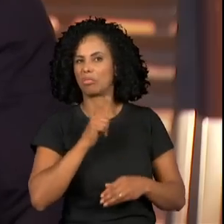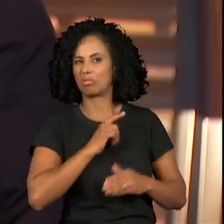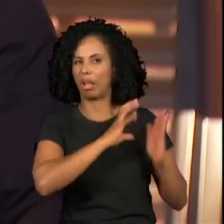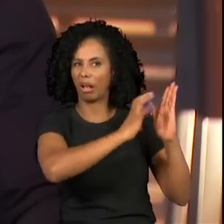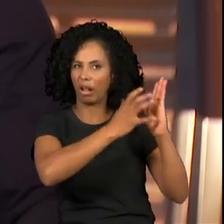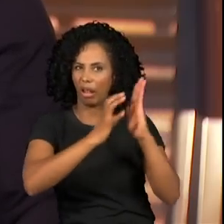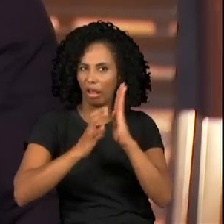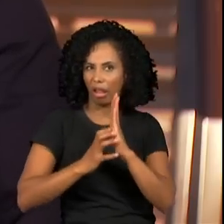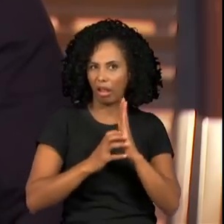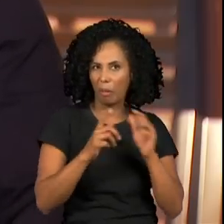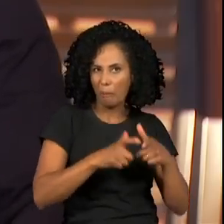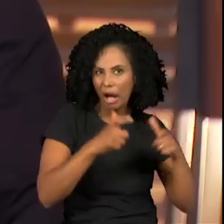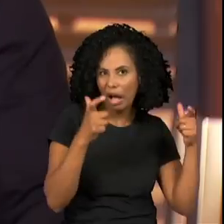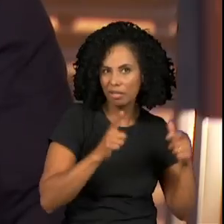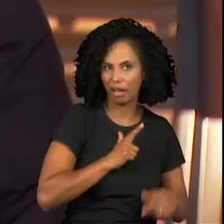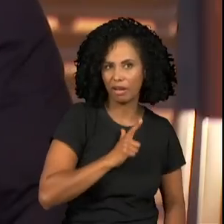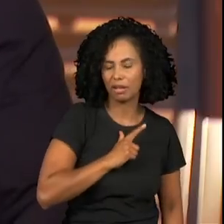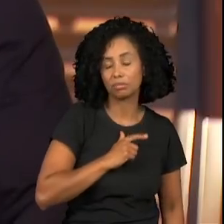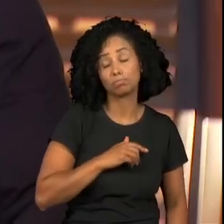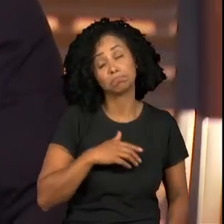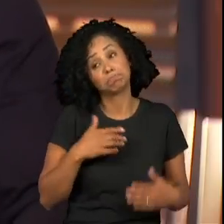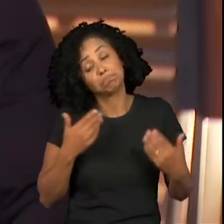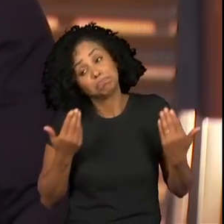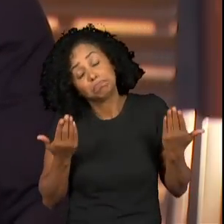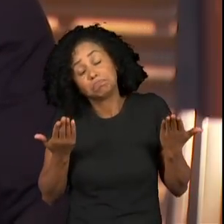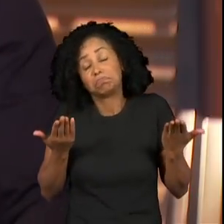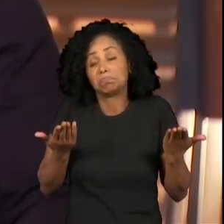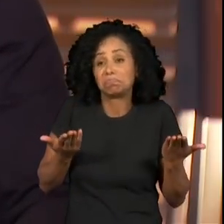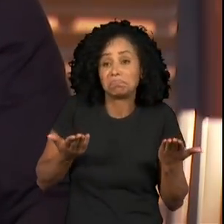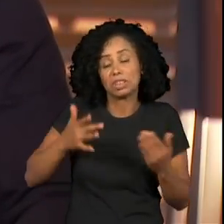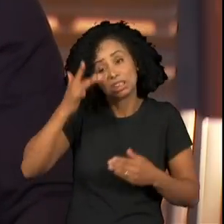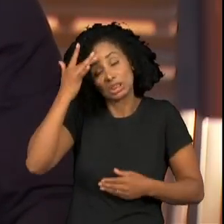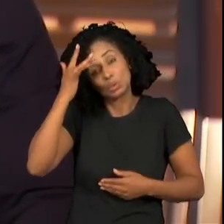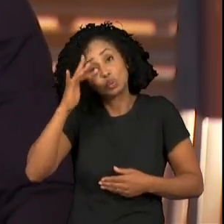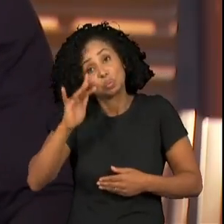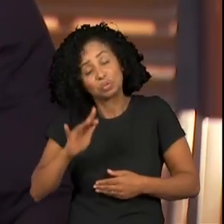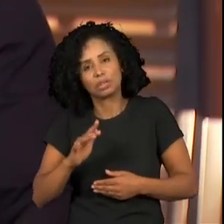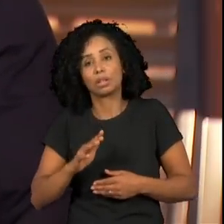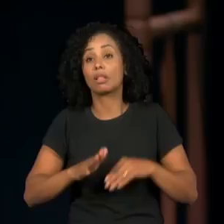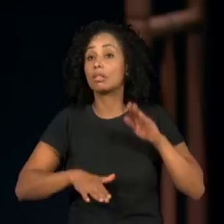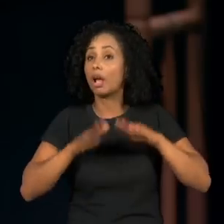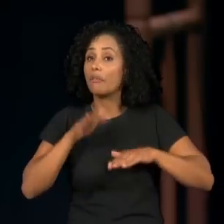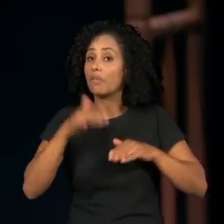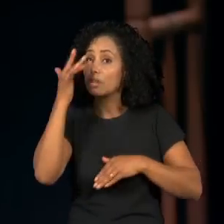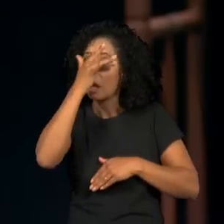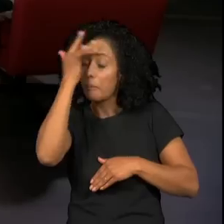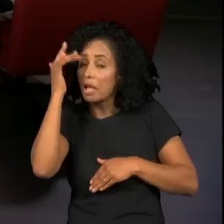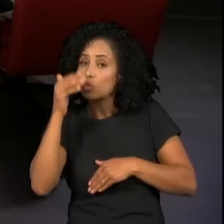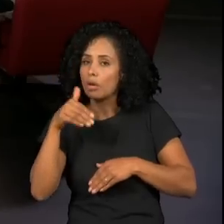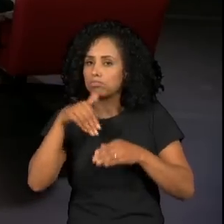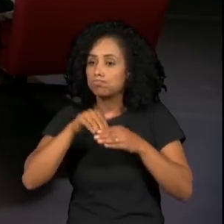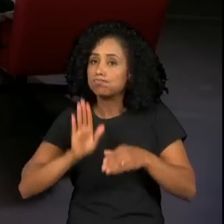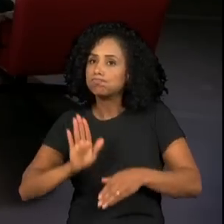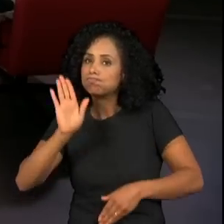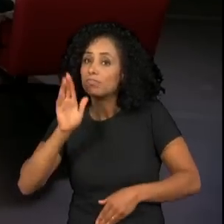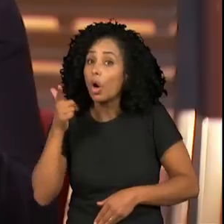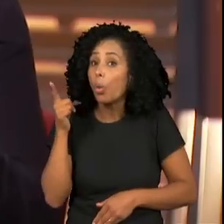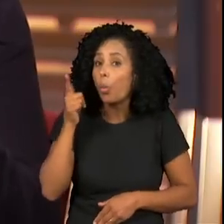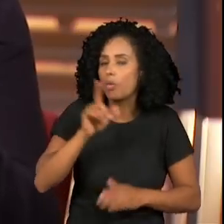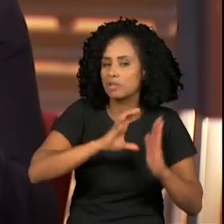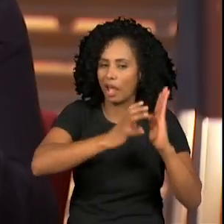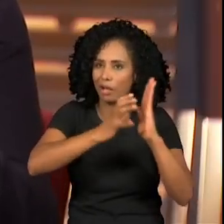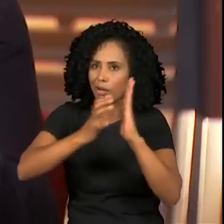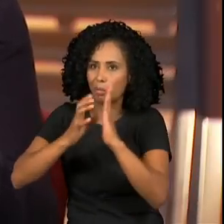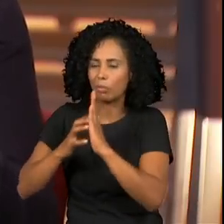Cara, a gente tem uma tendência, independente de quem seja eleito, ser um pouco motosserra. Quando você tem que dialogar